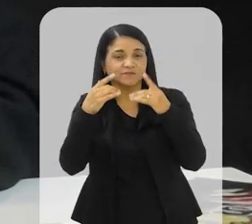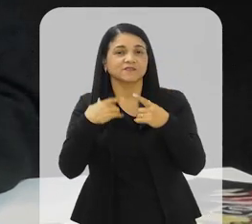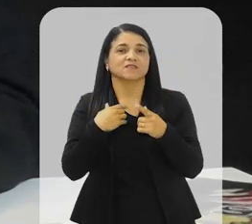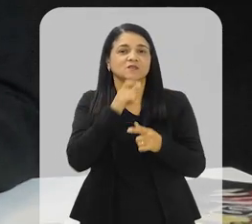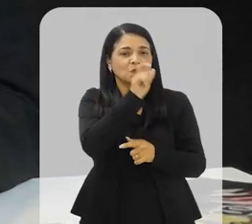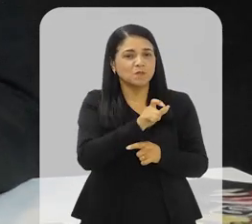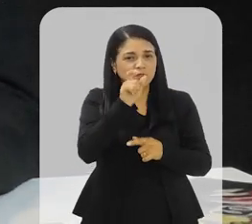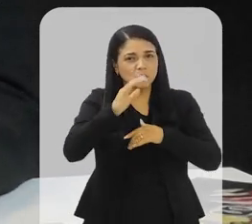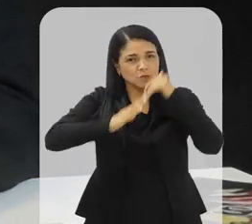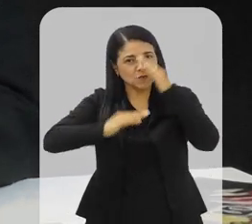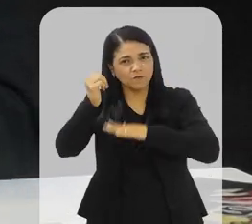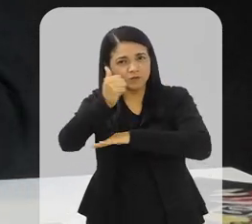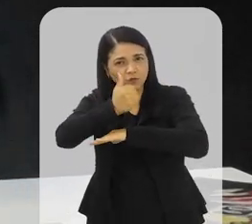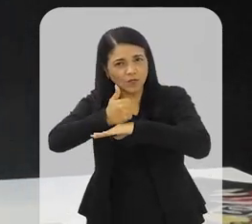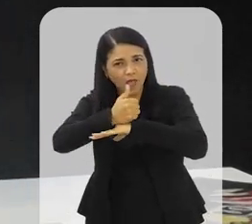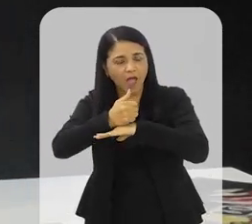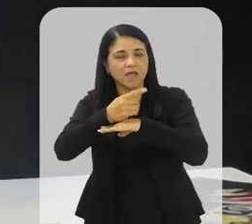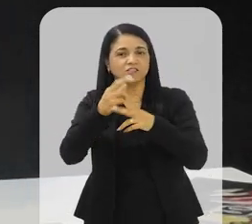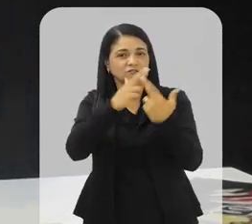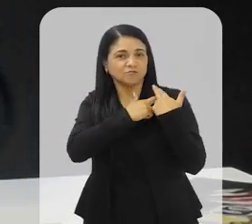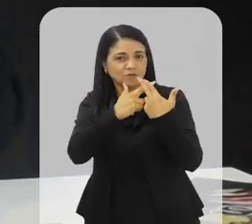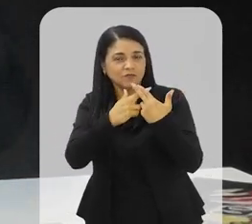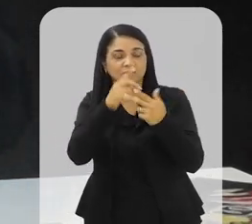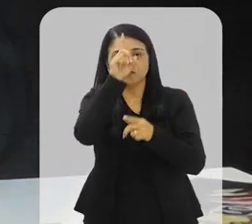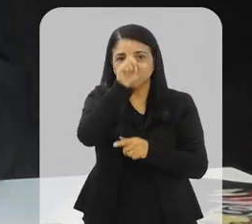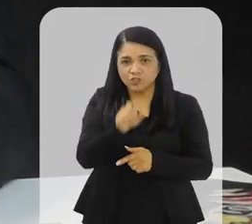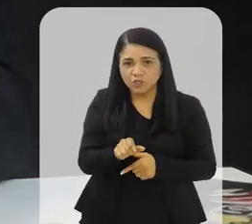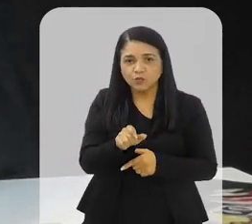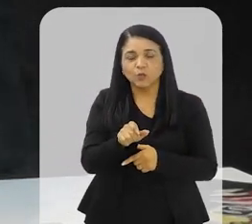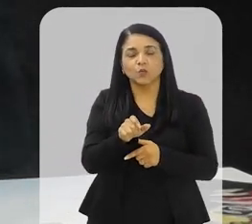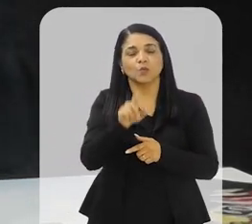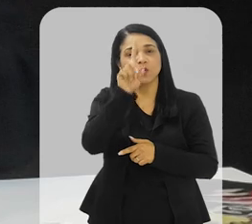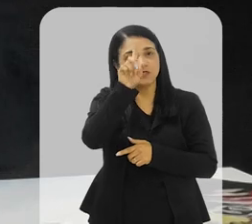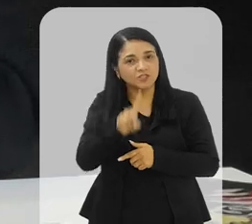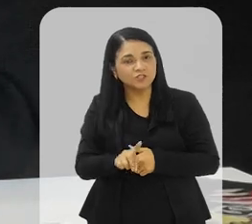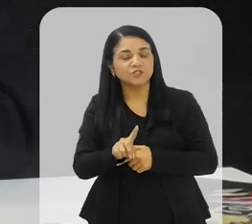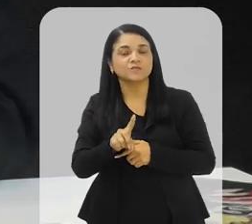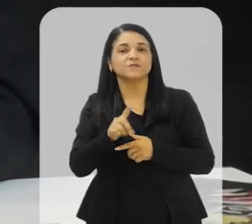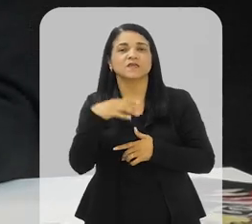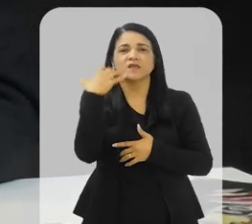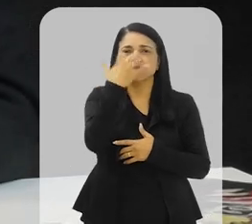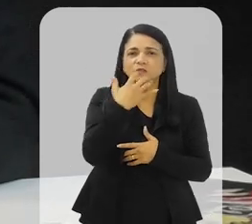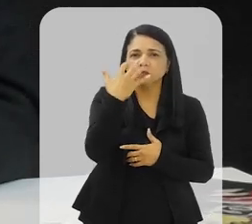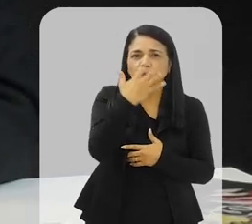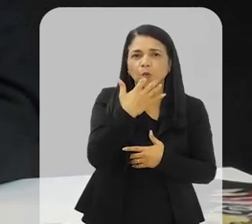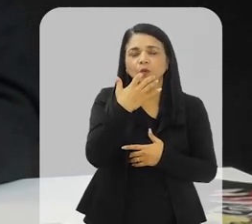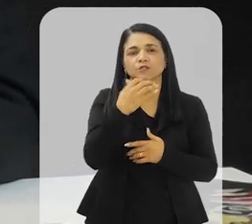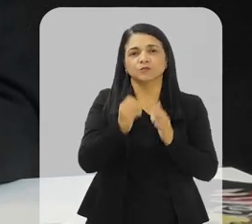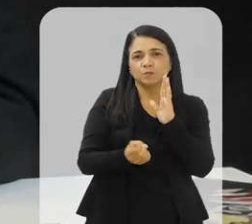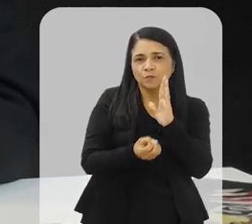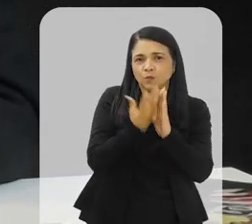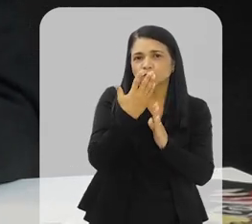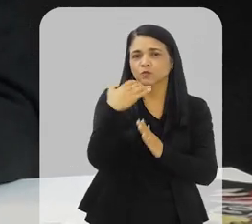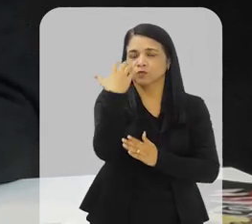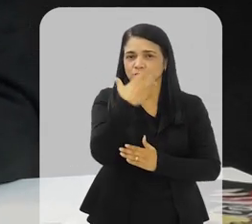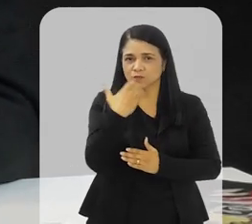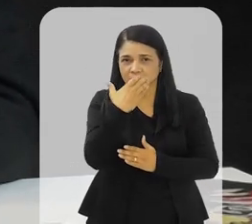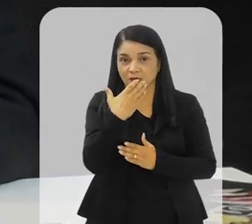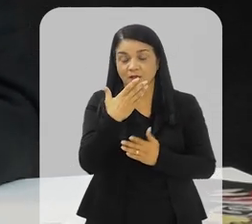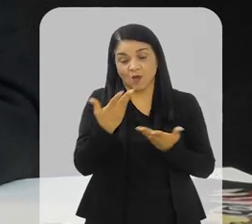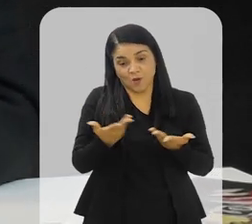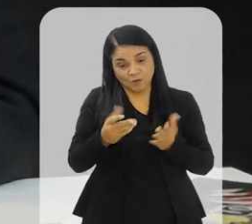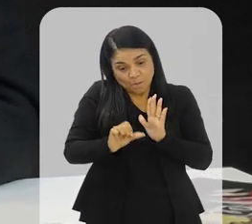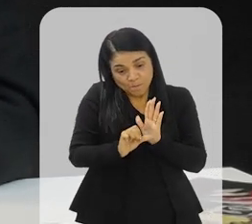certo então são carnavalescos são diretores são cantores produtores musicais e hoje eu recebo pela primeira